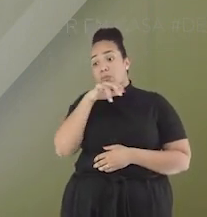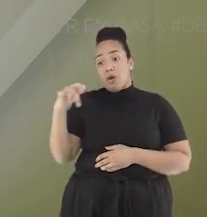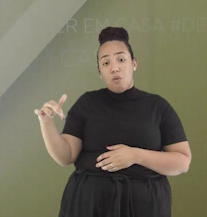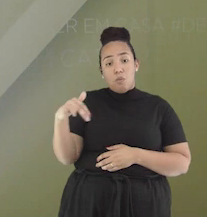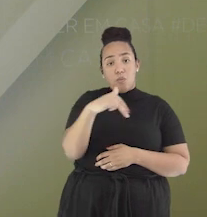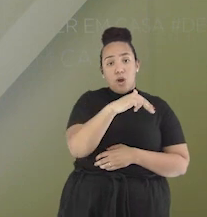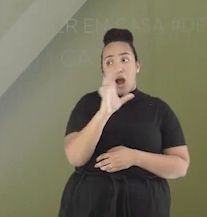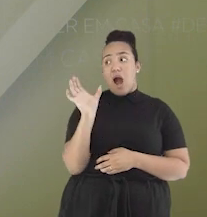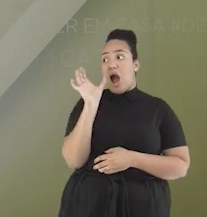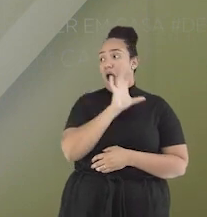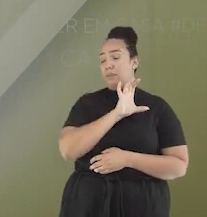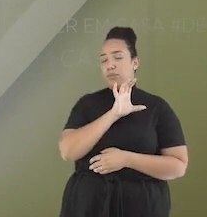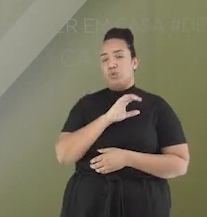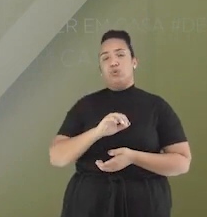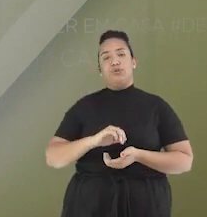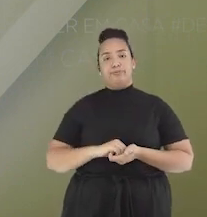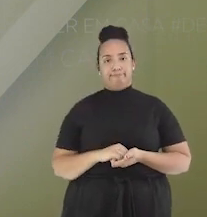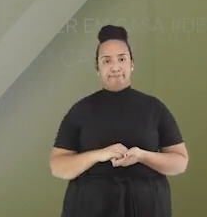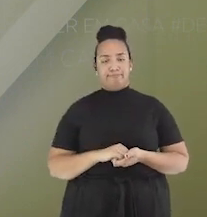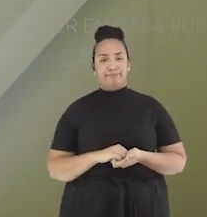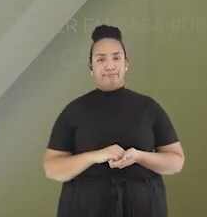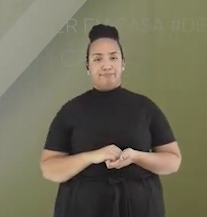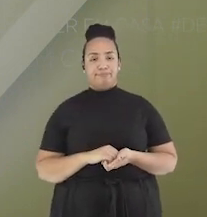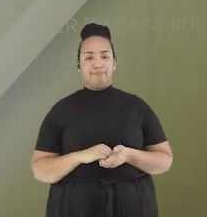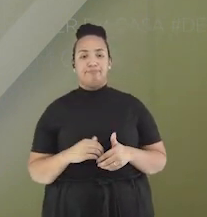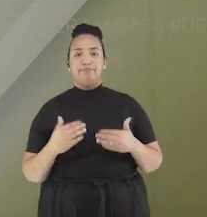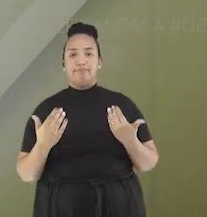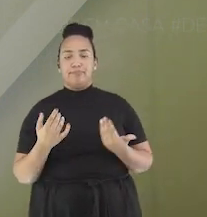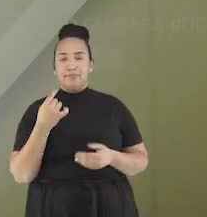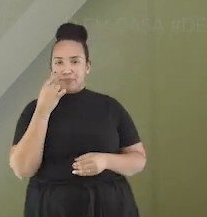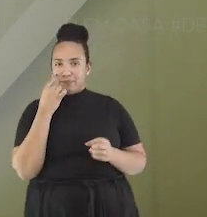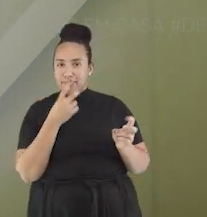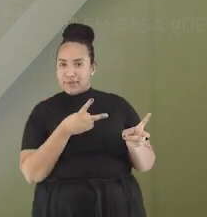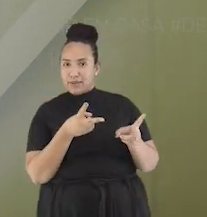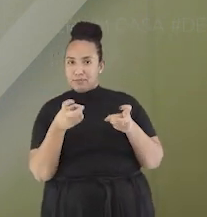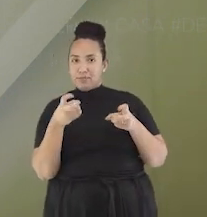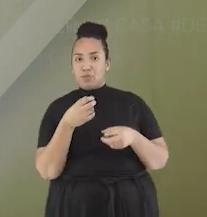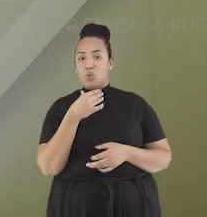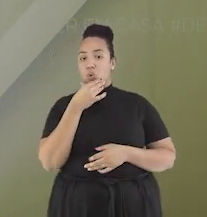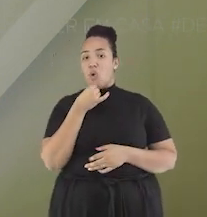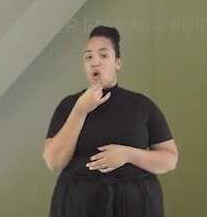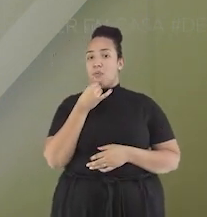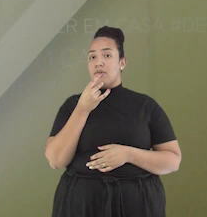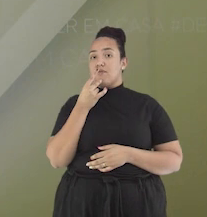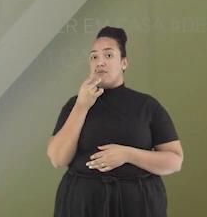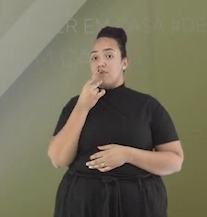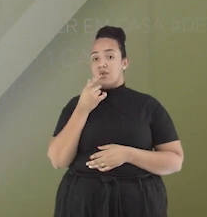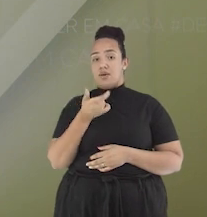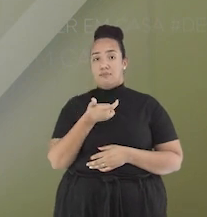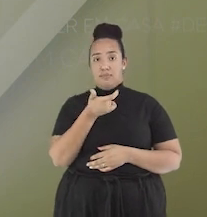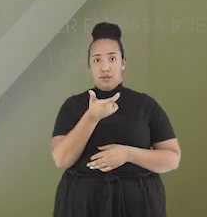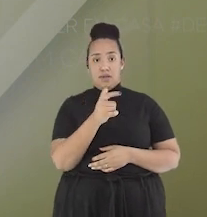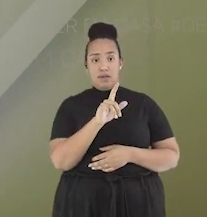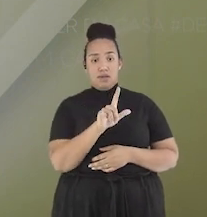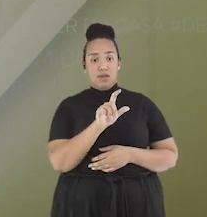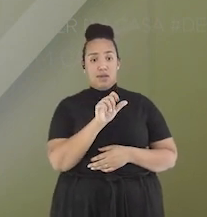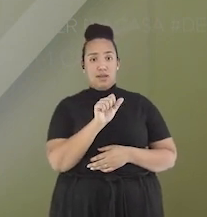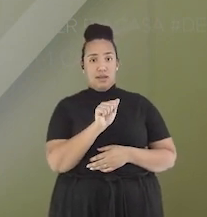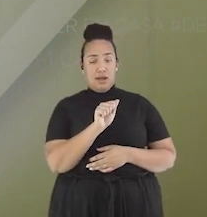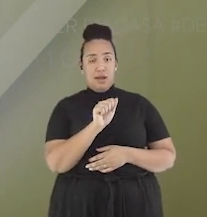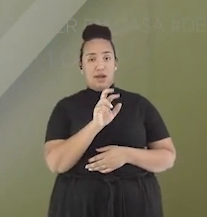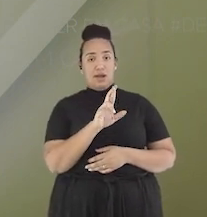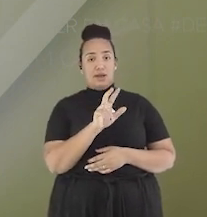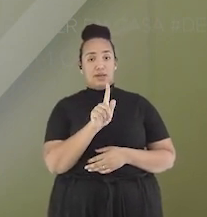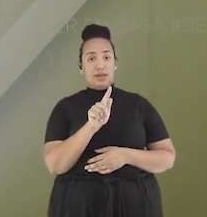respondeu, não sei não, o bicho passou muito rápido. Perceba que o primeiro compadre falou